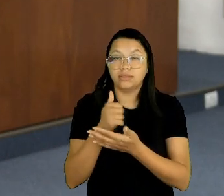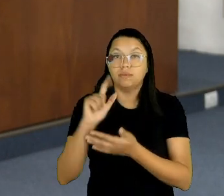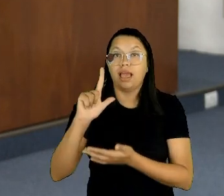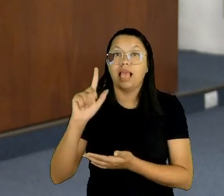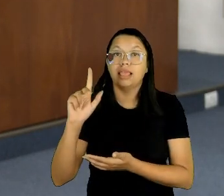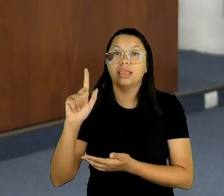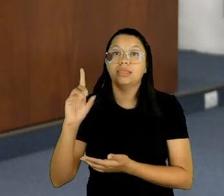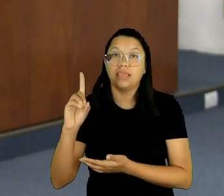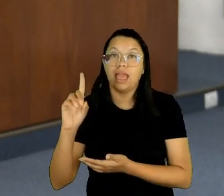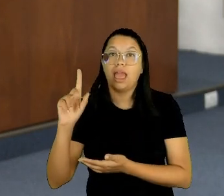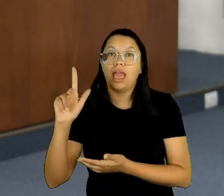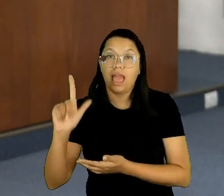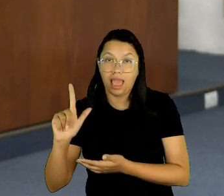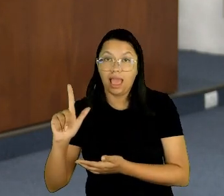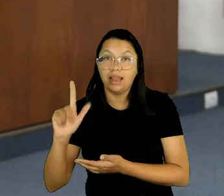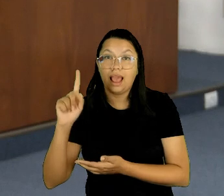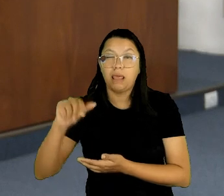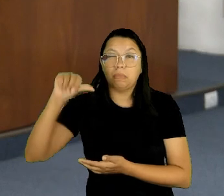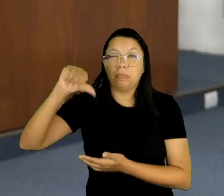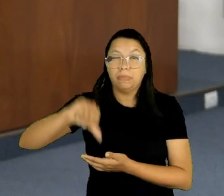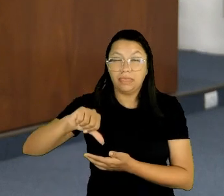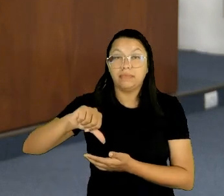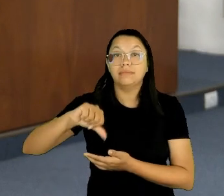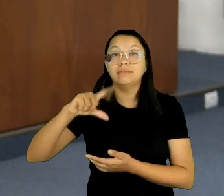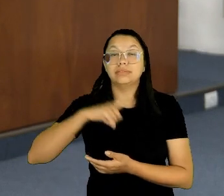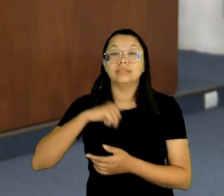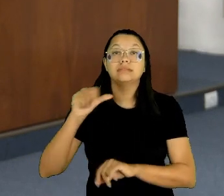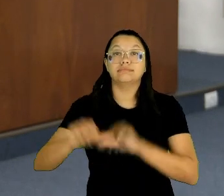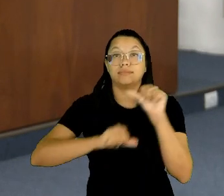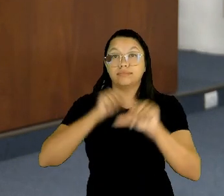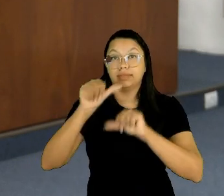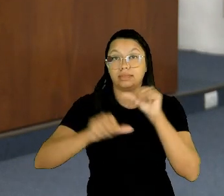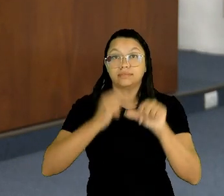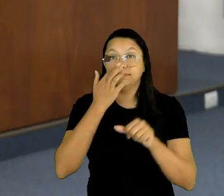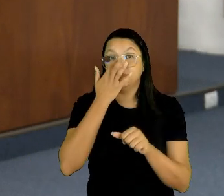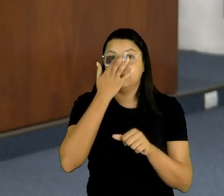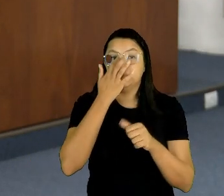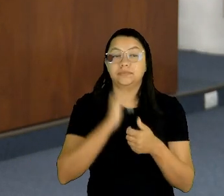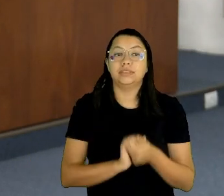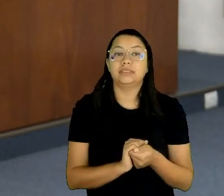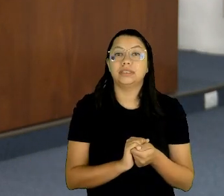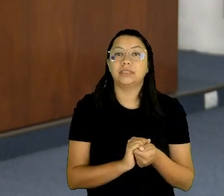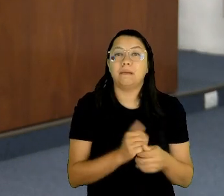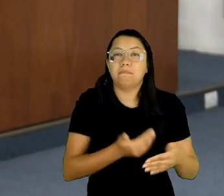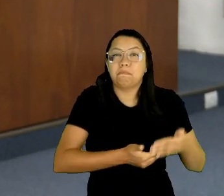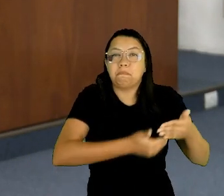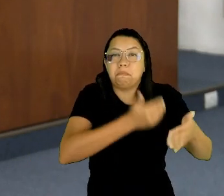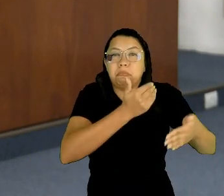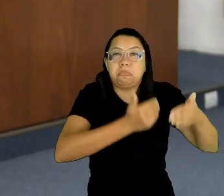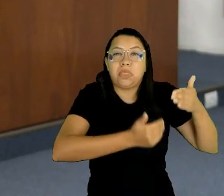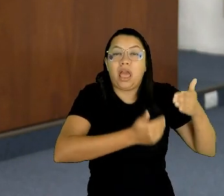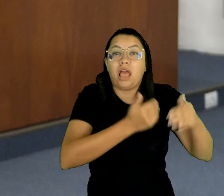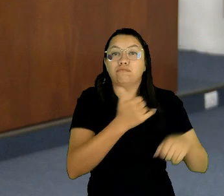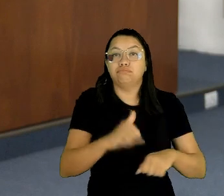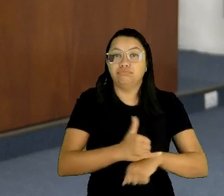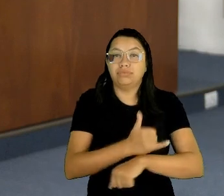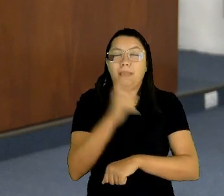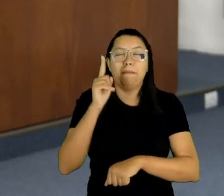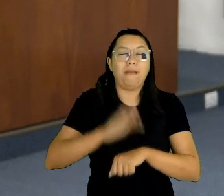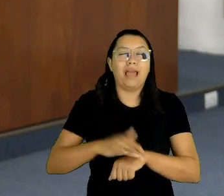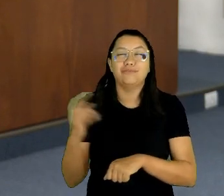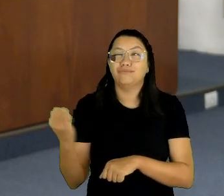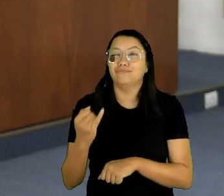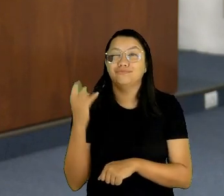O LDL, que é o colesterol em especial, mais o pior aí para ter essa alteração de placa de gordura, de